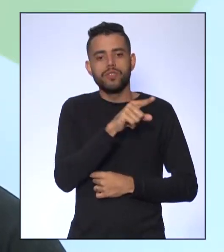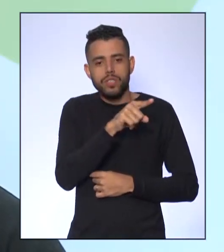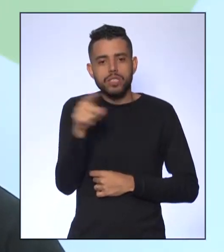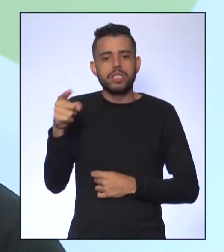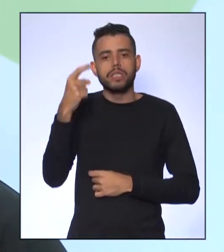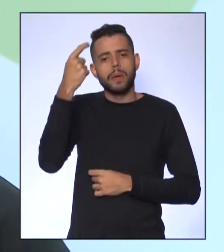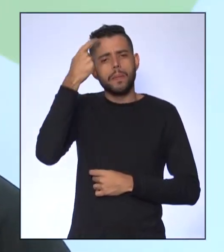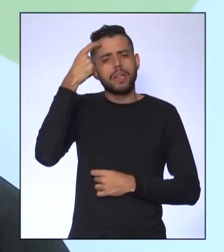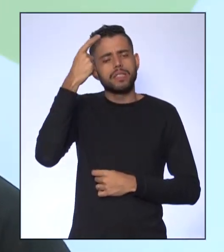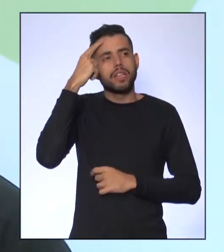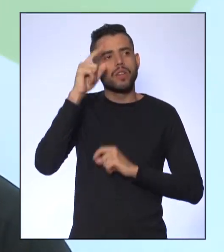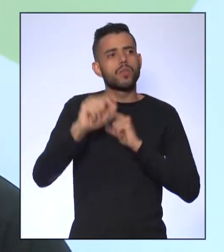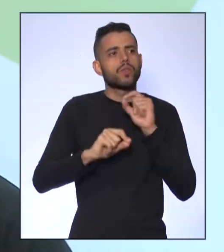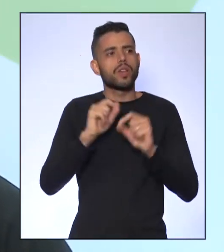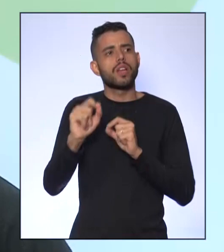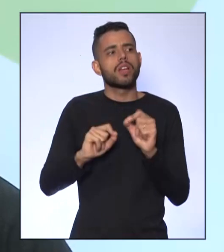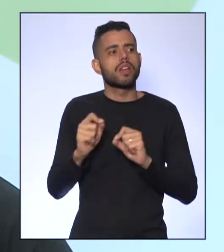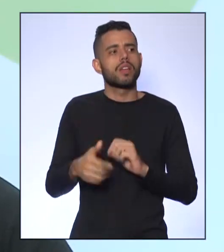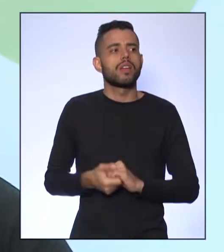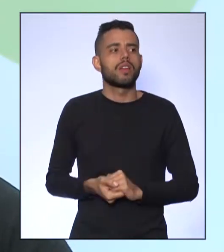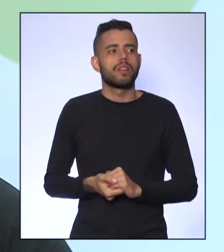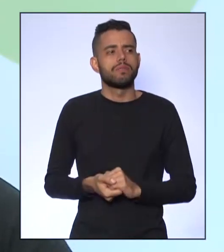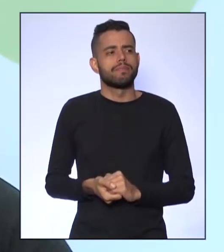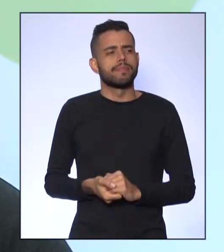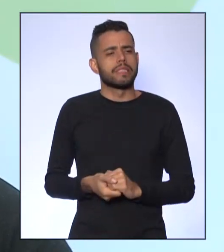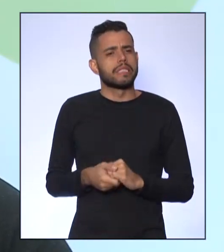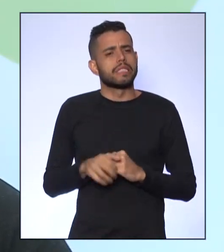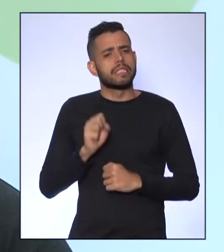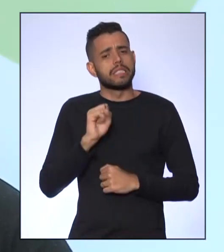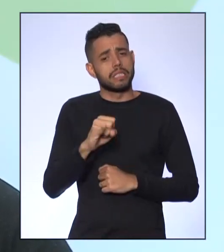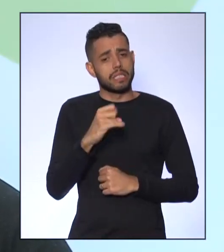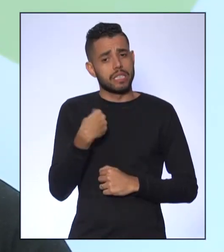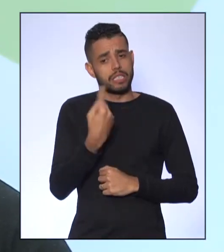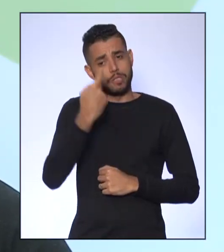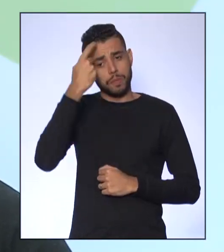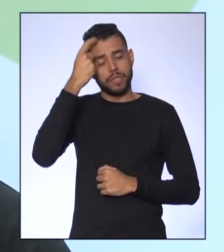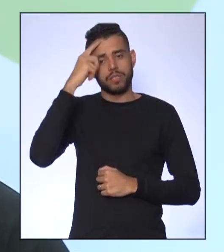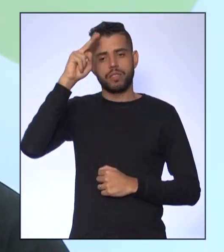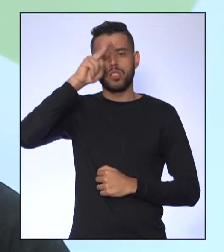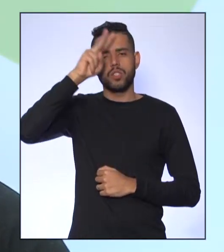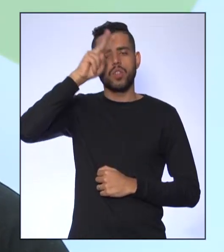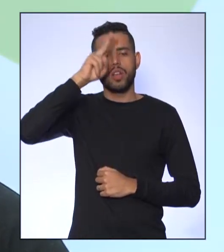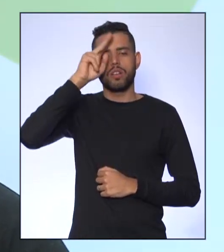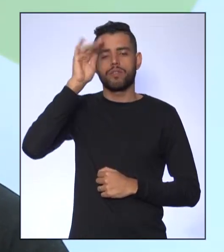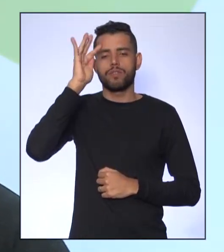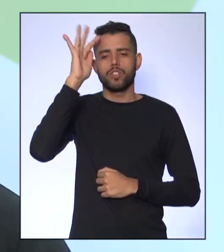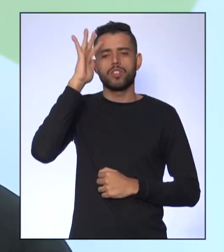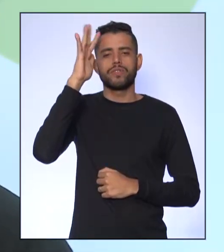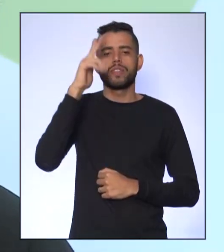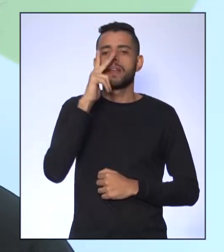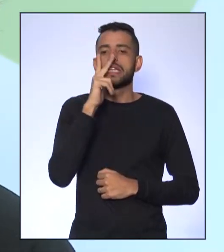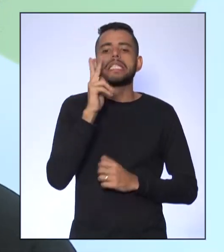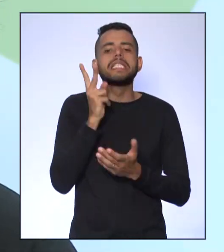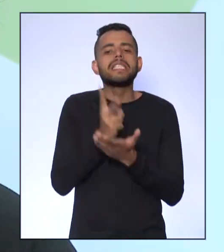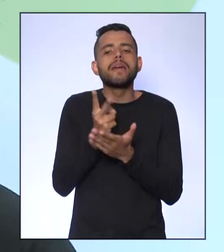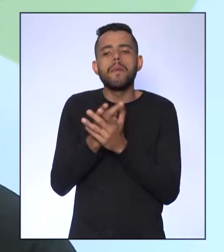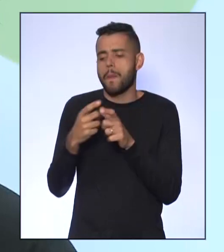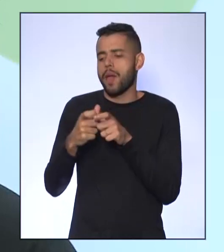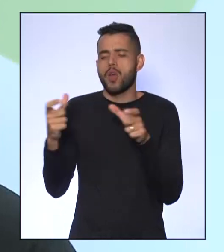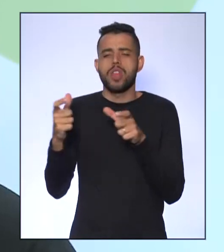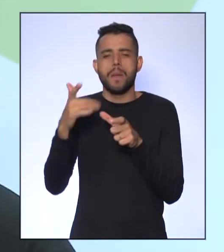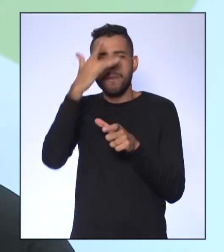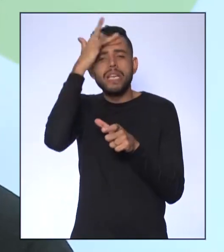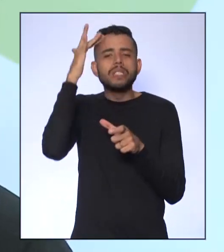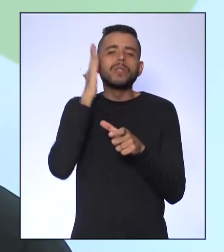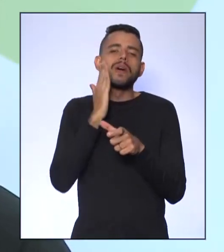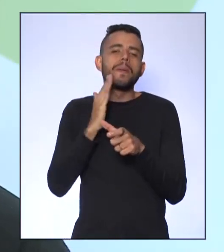sobre isso, é que geralmente quando a gente tem a história da filosofia, ela é muito branca e muito masculina. Não é